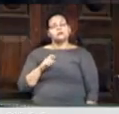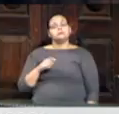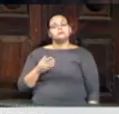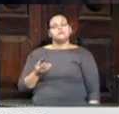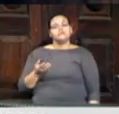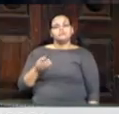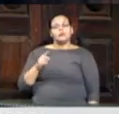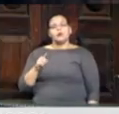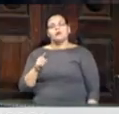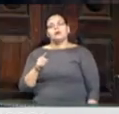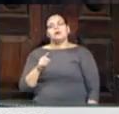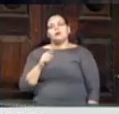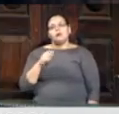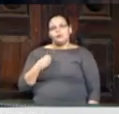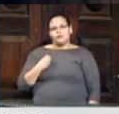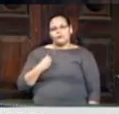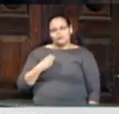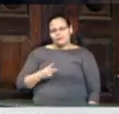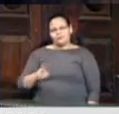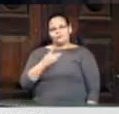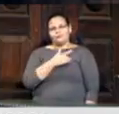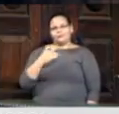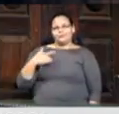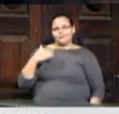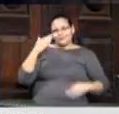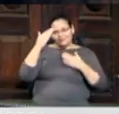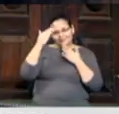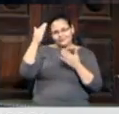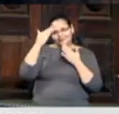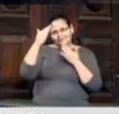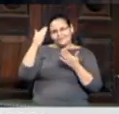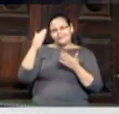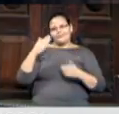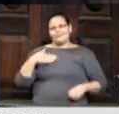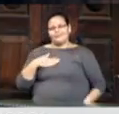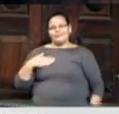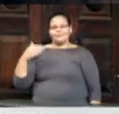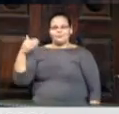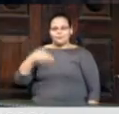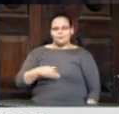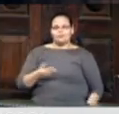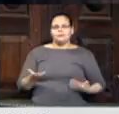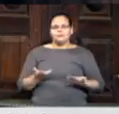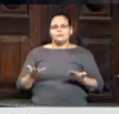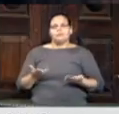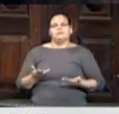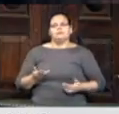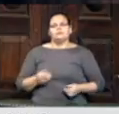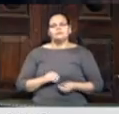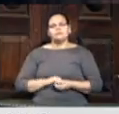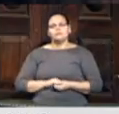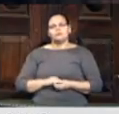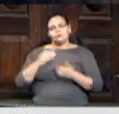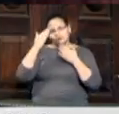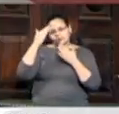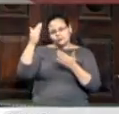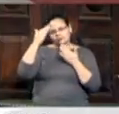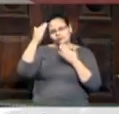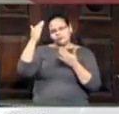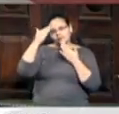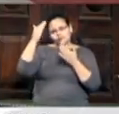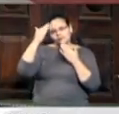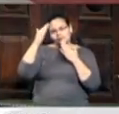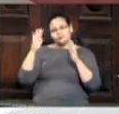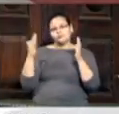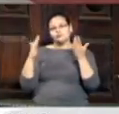e vida longa, saúde e muito obrigado, tá? E pela honra de estar aqui falando. Tá? Obrigado,